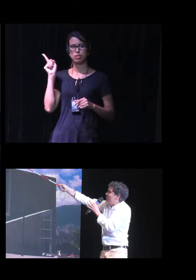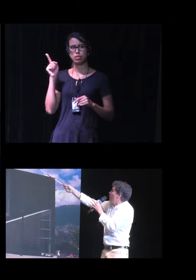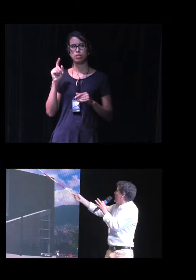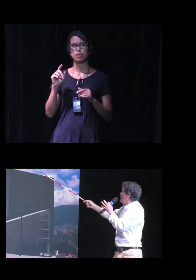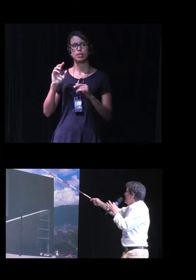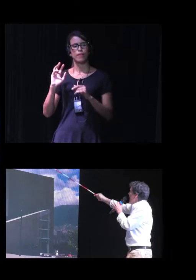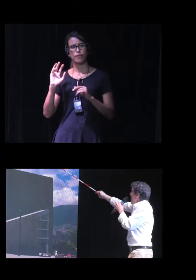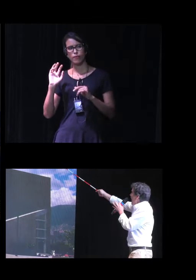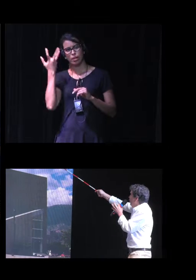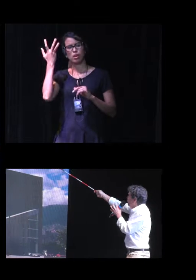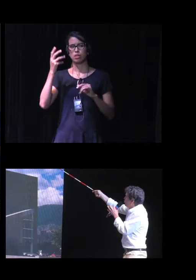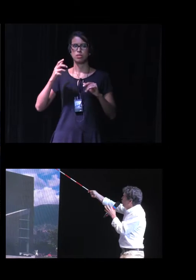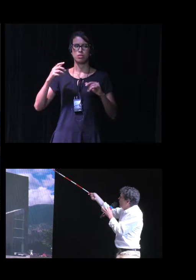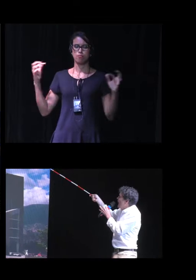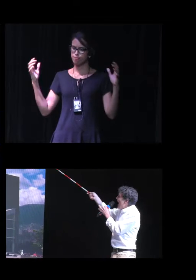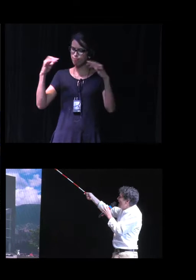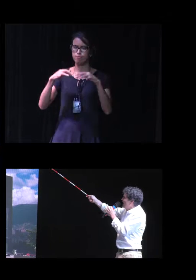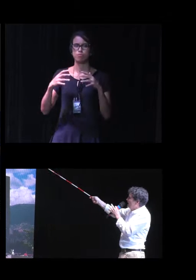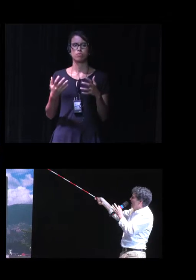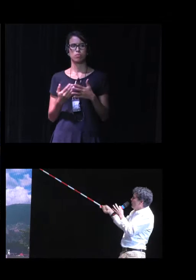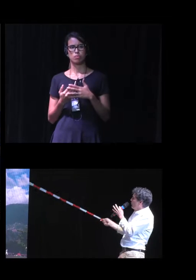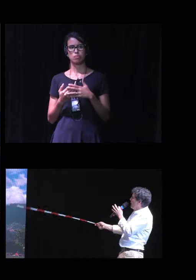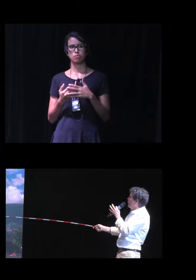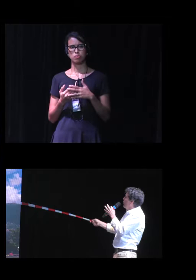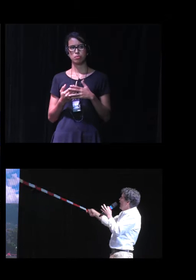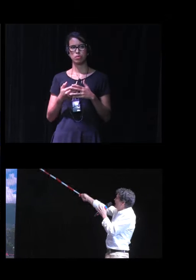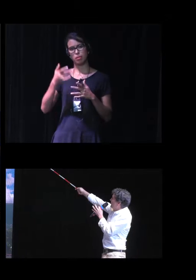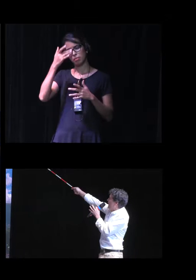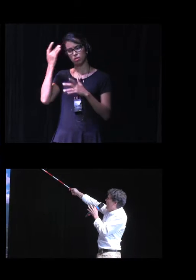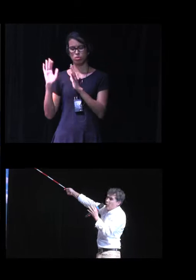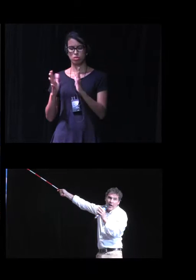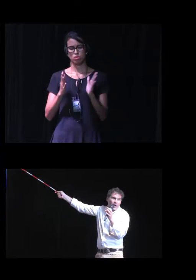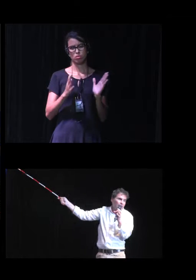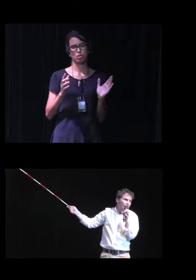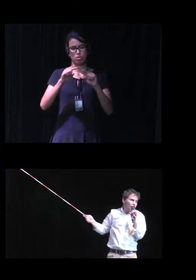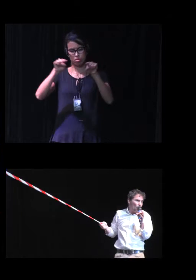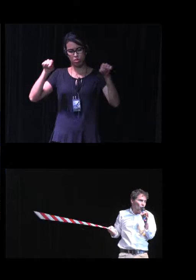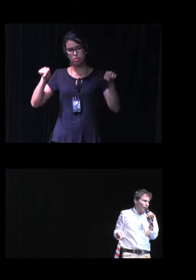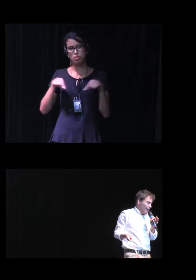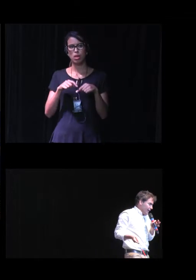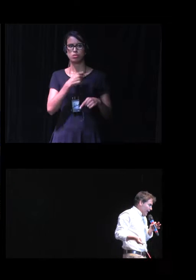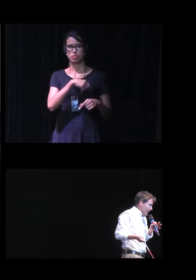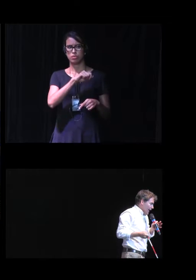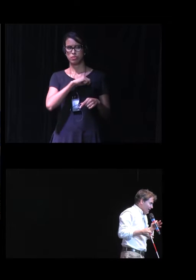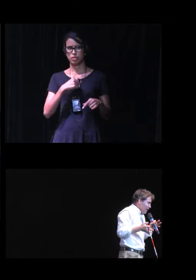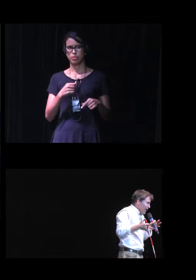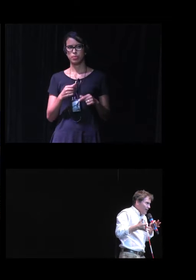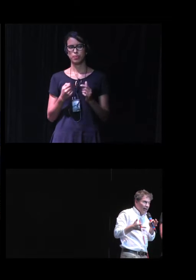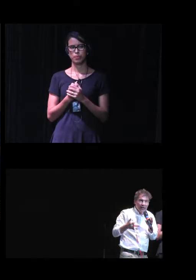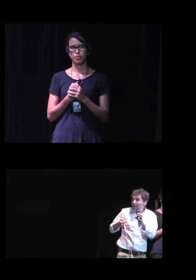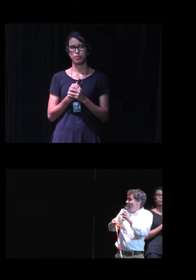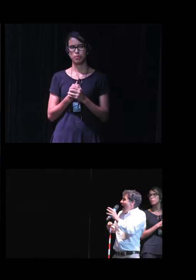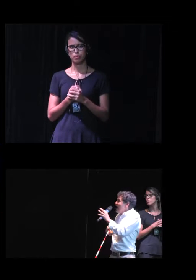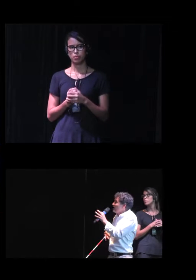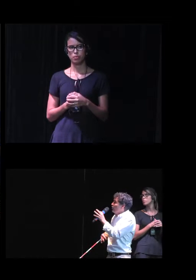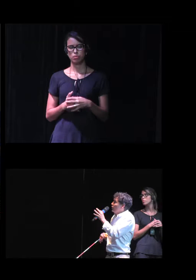Se desenharmos essas seções vazias, a construção real do projeto é essa, a vermelha. É como a técnica da